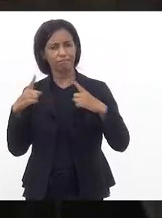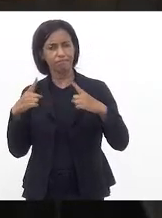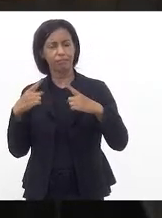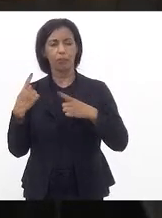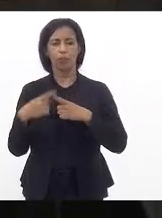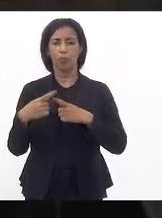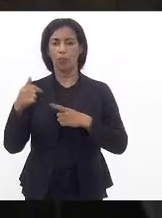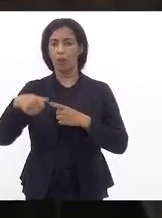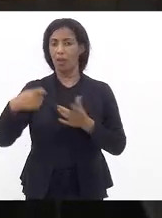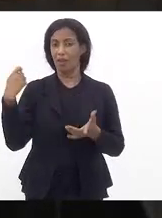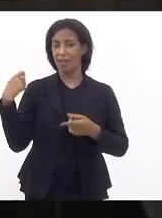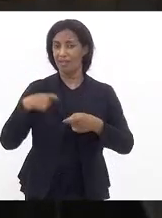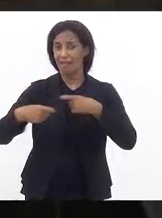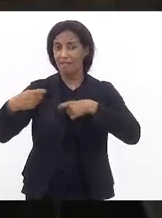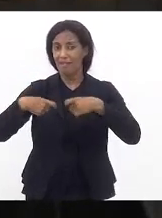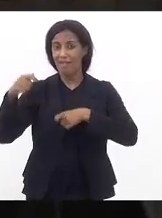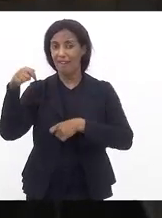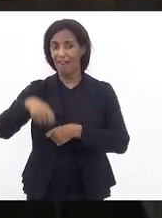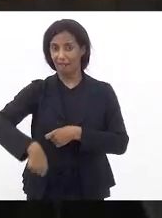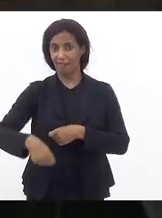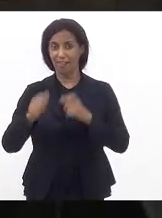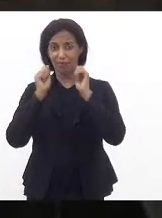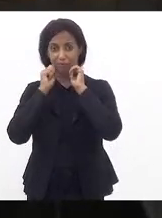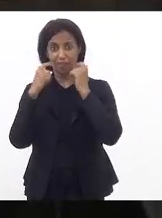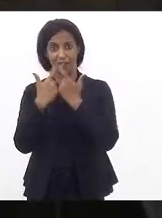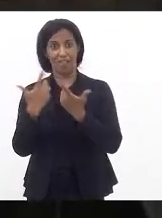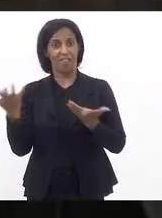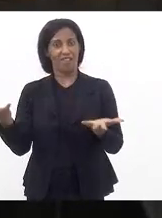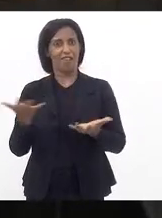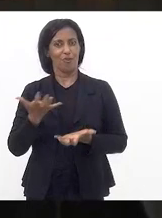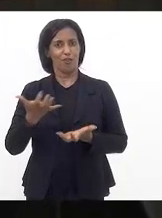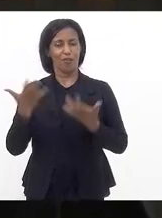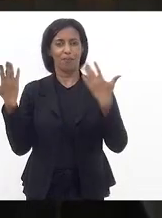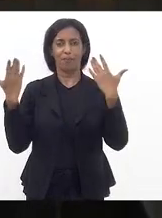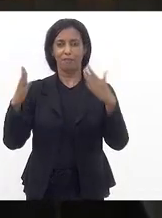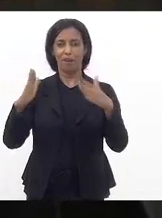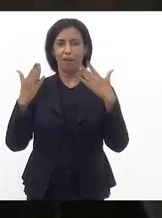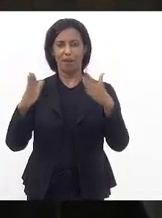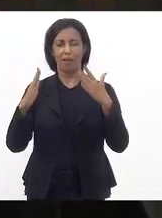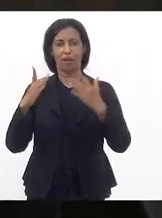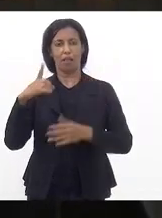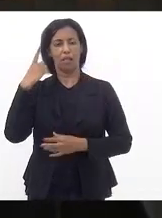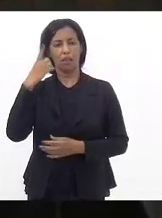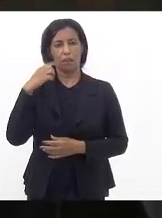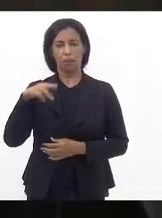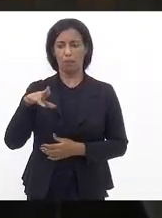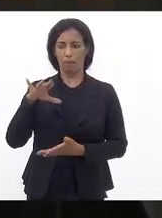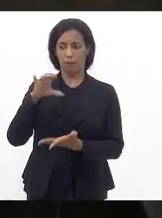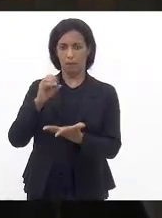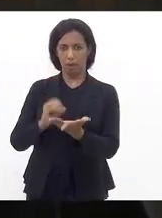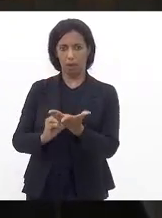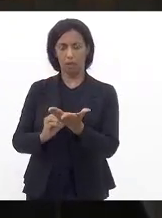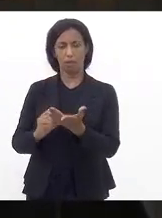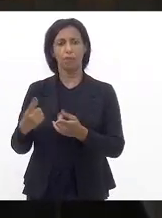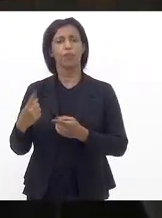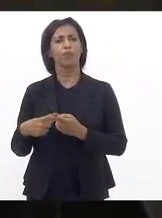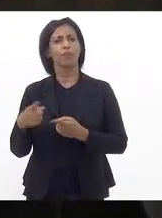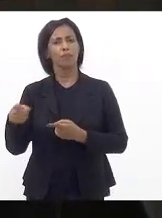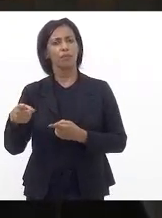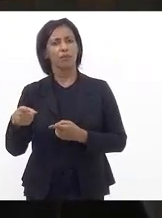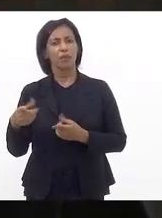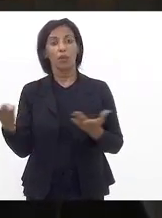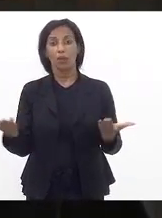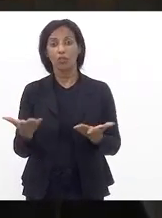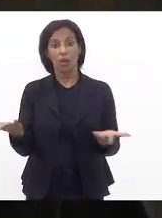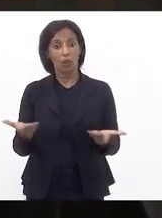porque essa guerra aqui no Parlamento e agora eu quero parabenizar o deputado Márcio Gualberto porque ele